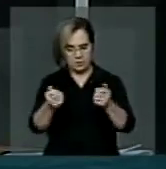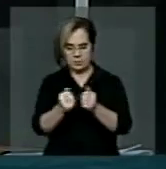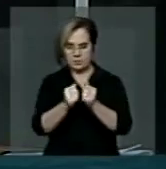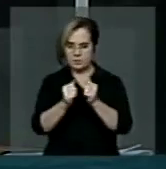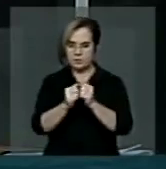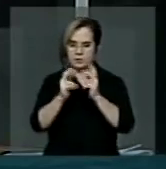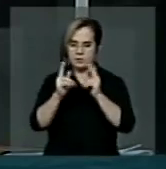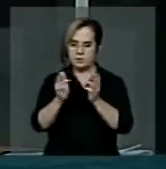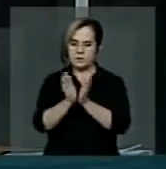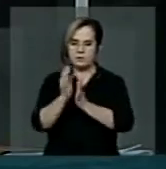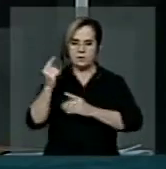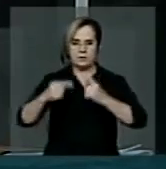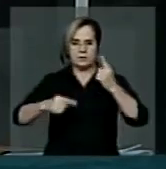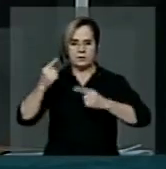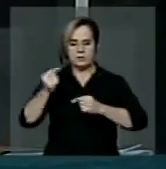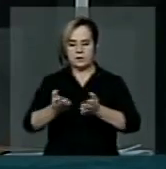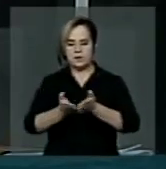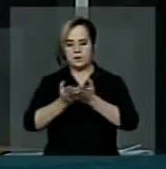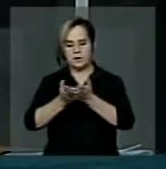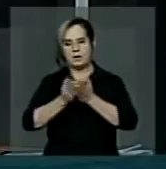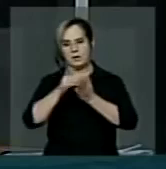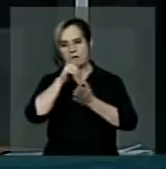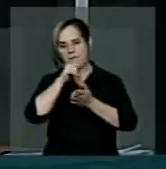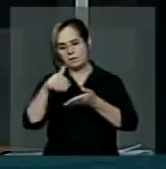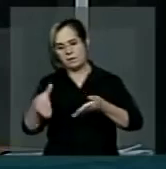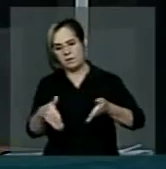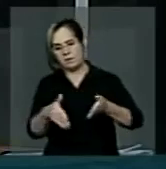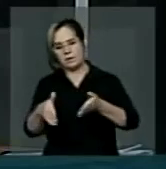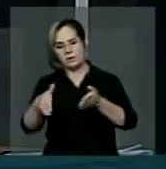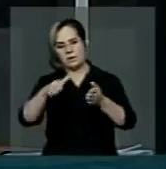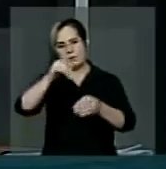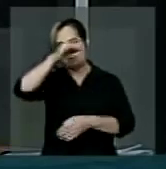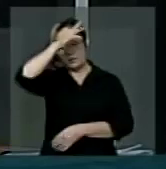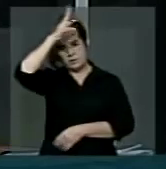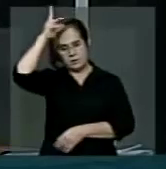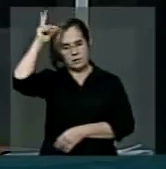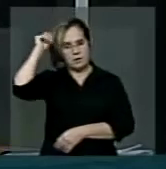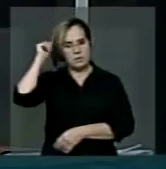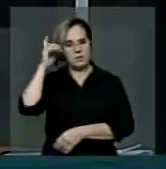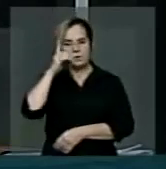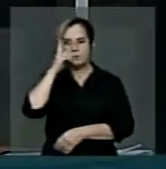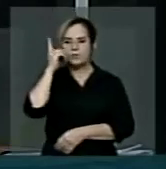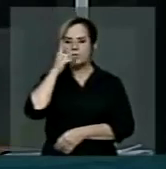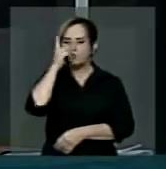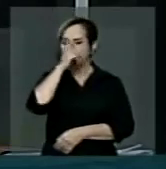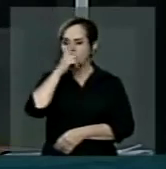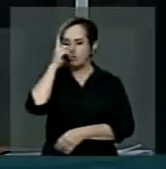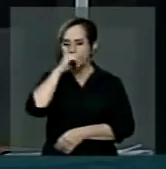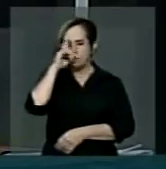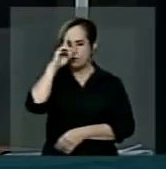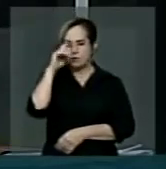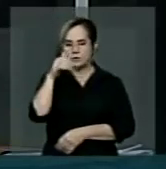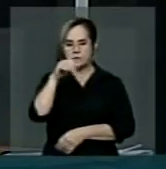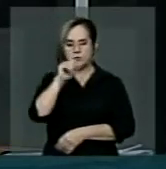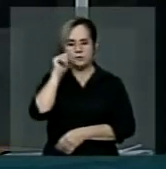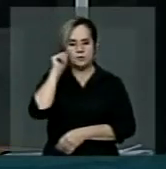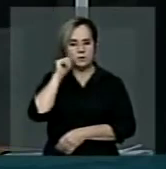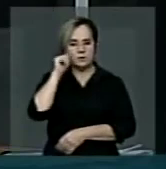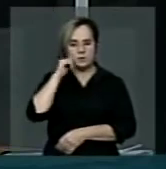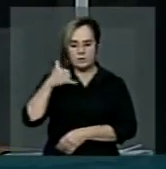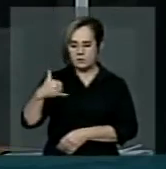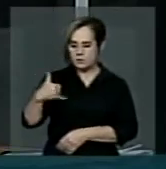o debate sobre a navegação fluvial da Amazônia. No domingo 18, uma garotinha de 10